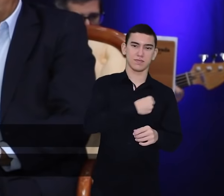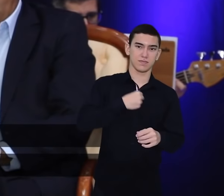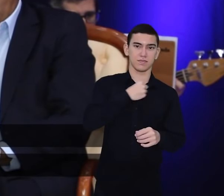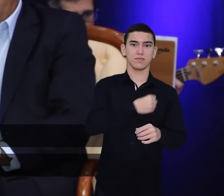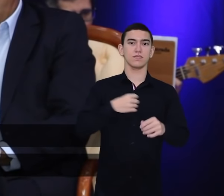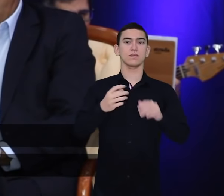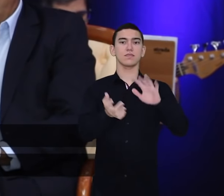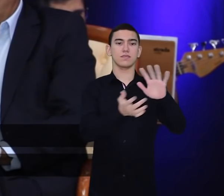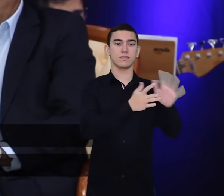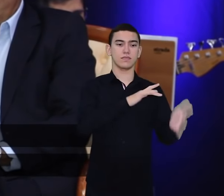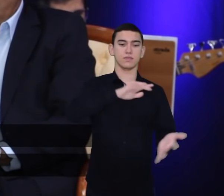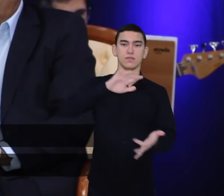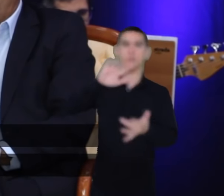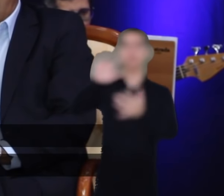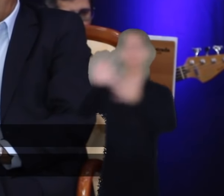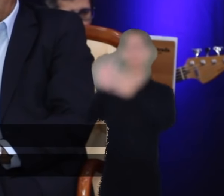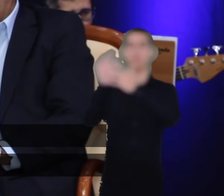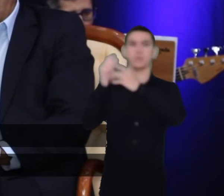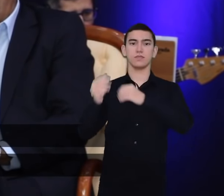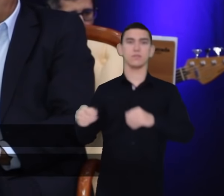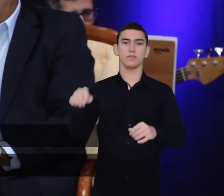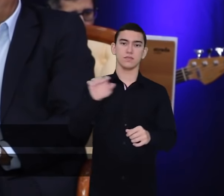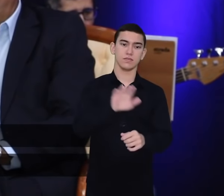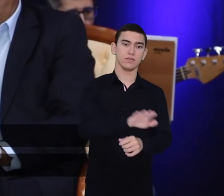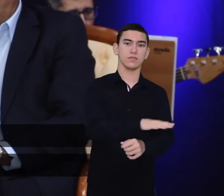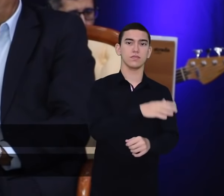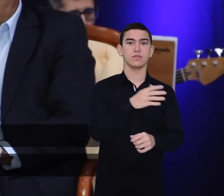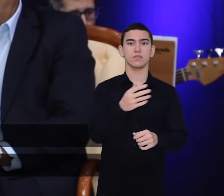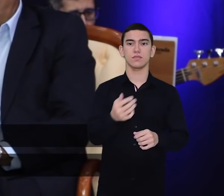Eu tenho de Jesus saudade.